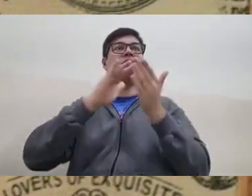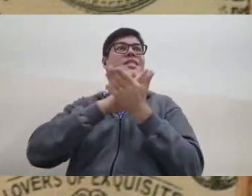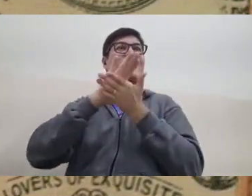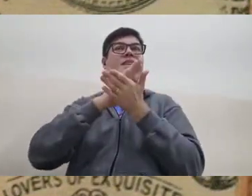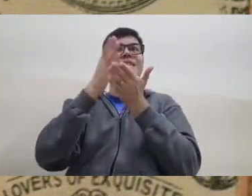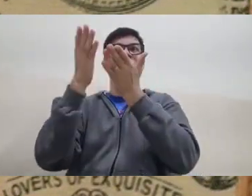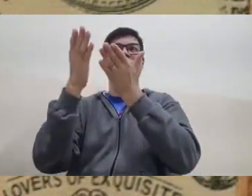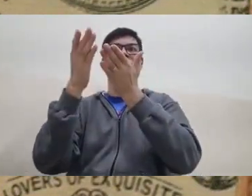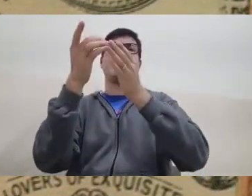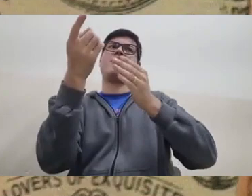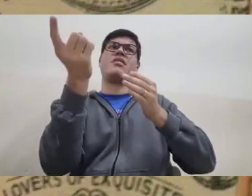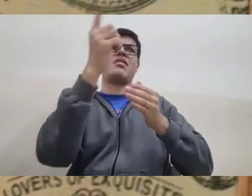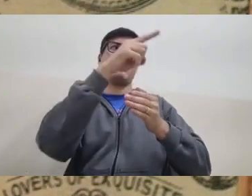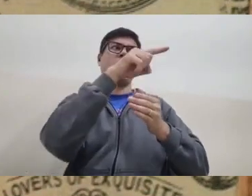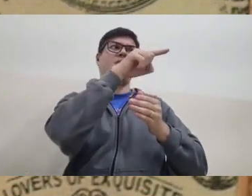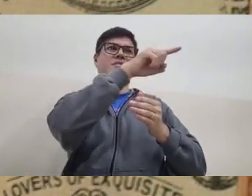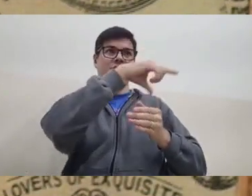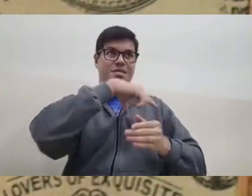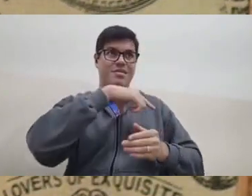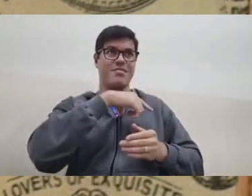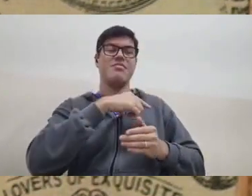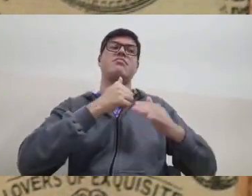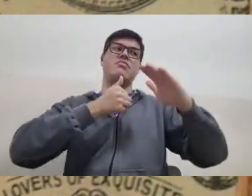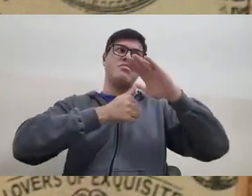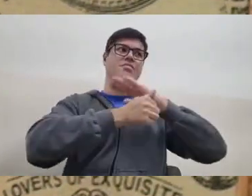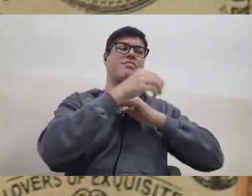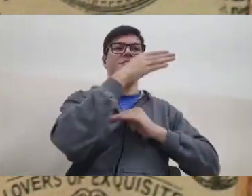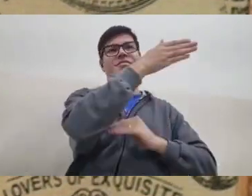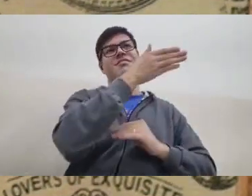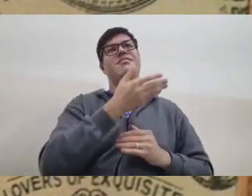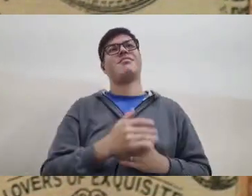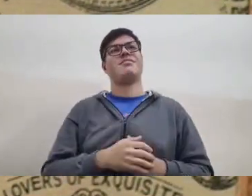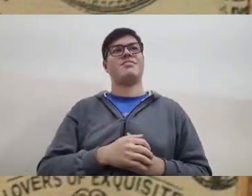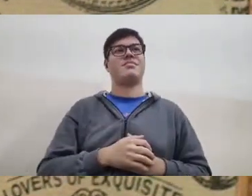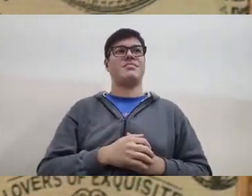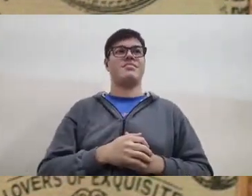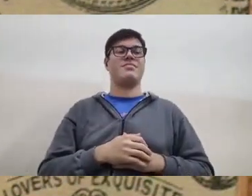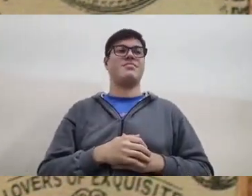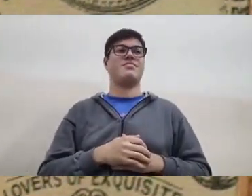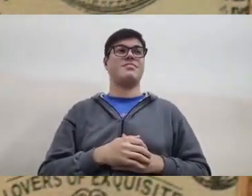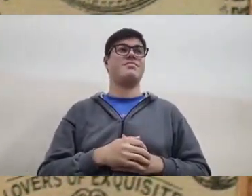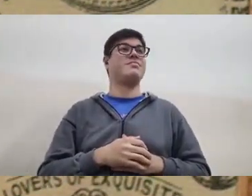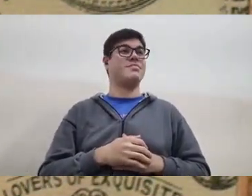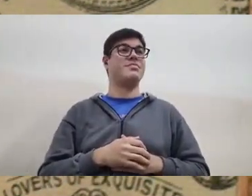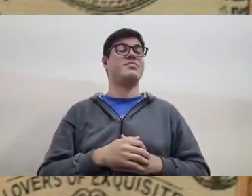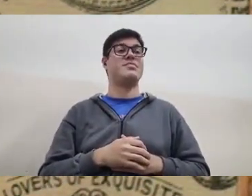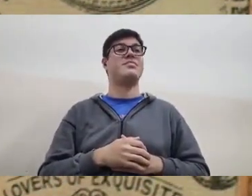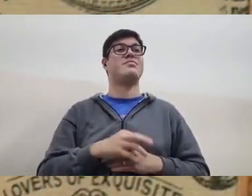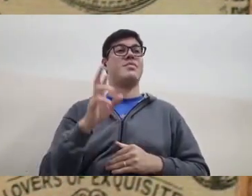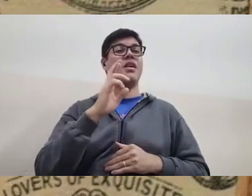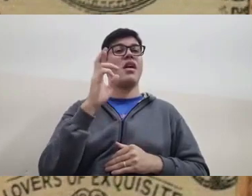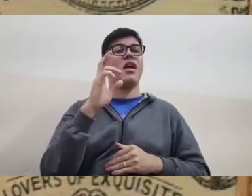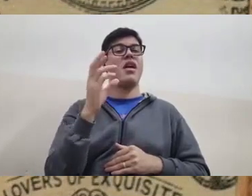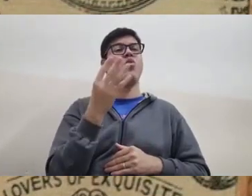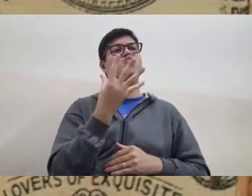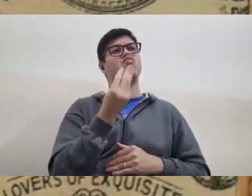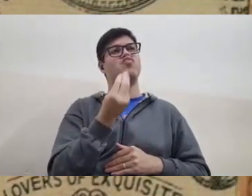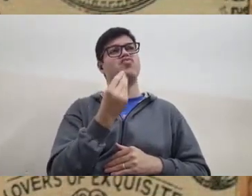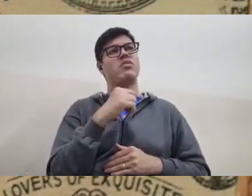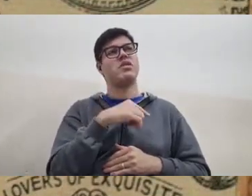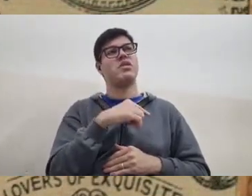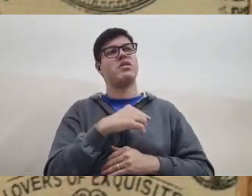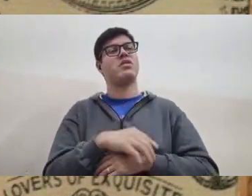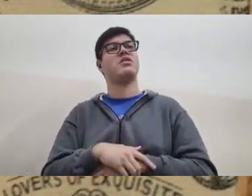está concorrendo que ele não quis para ganhar tem 250 mil não é pouco é bastante cara